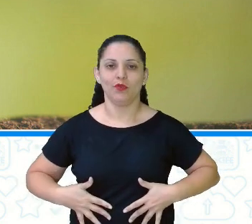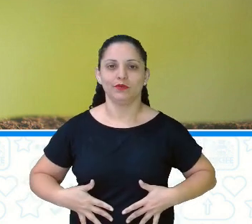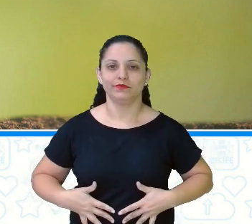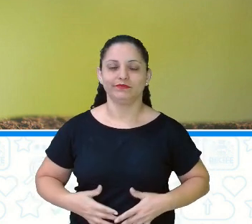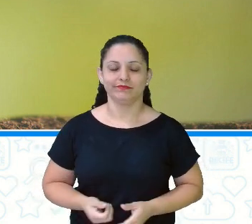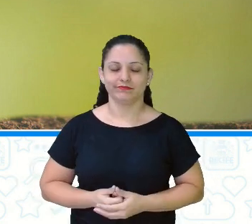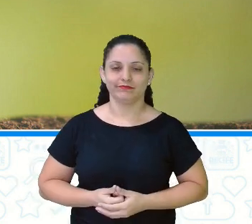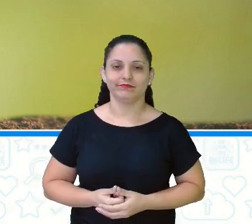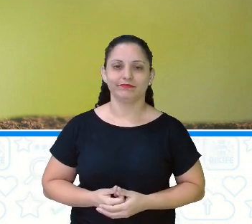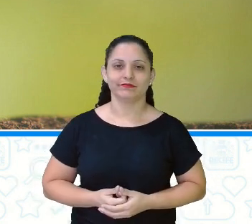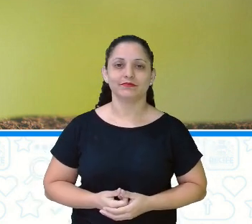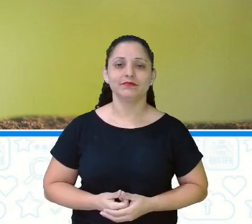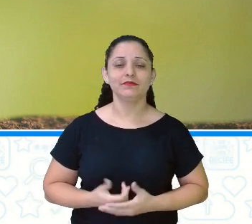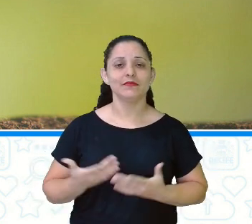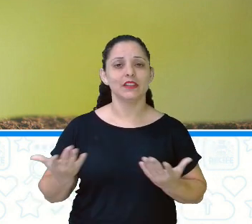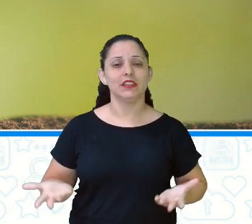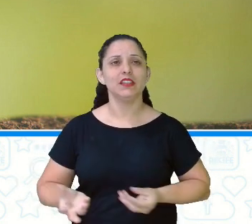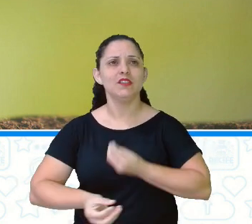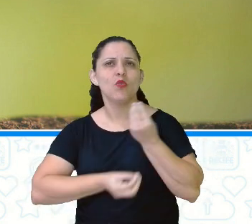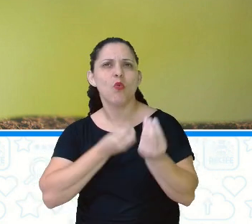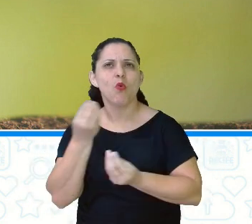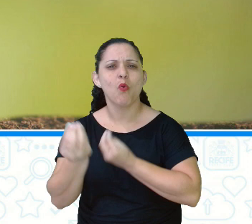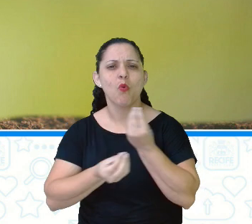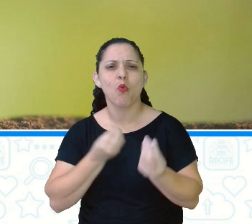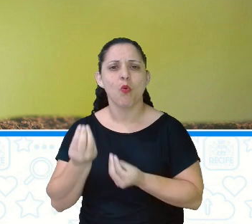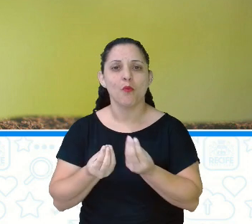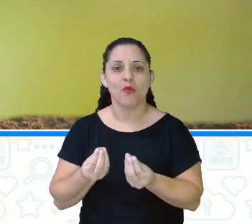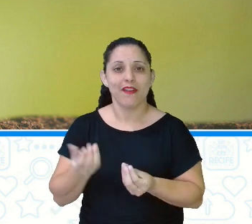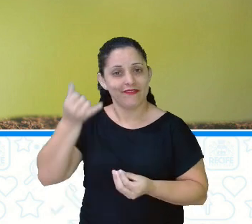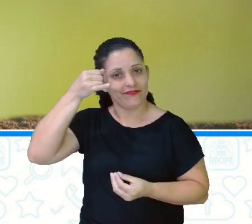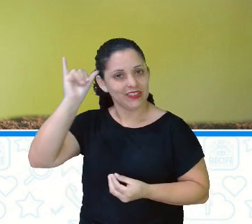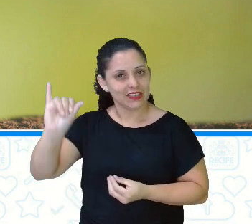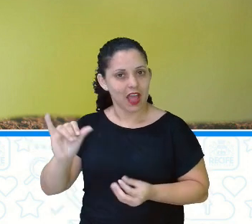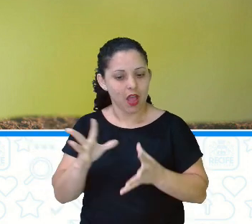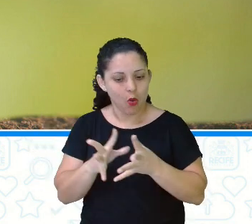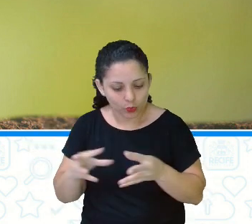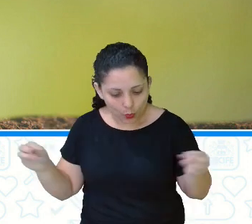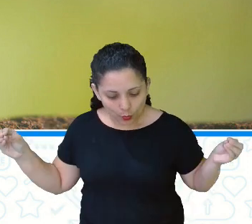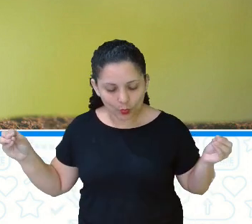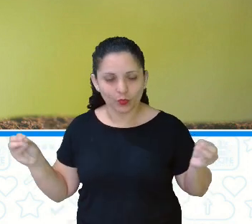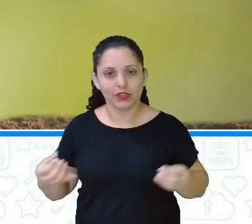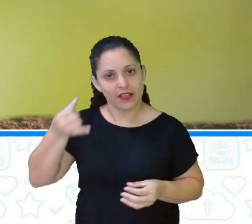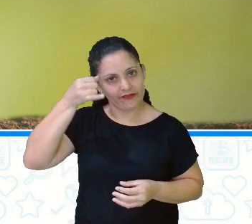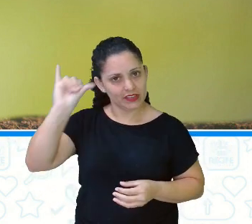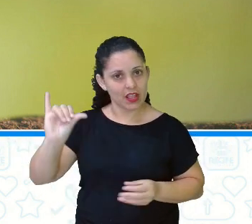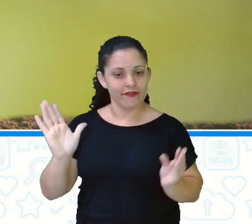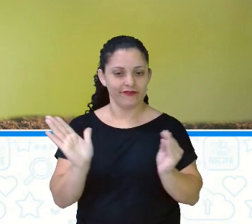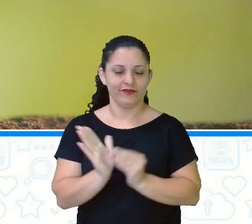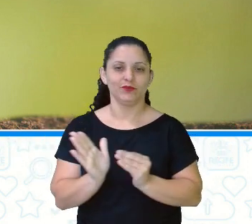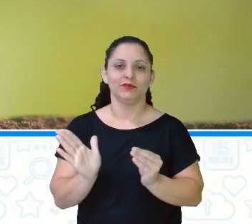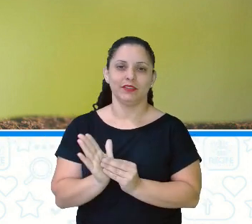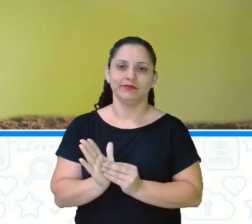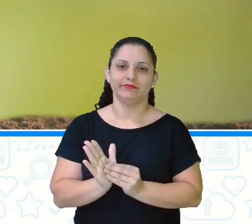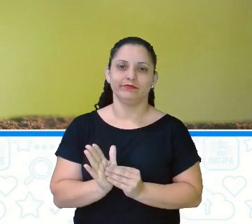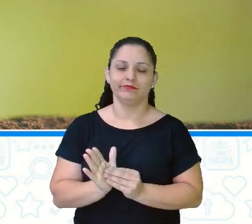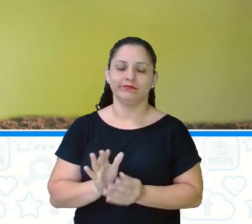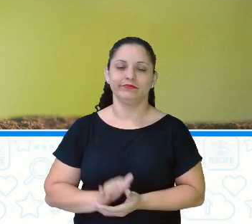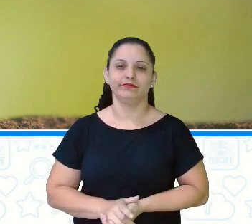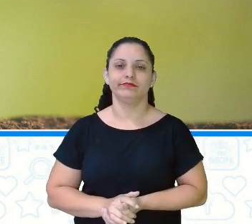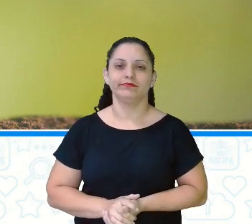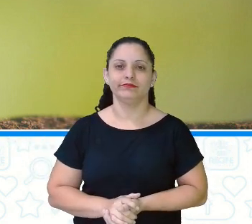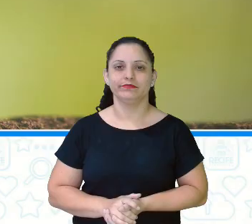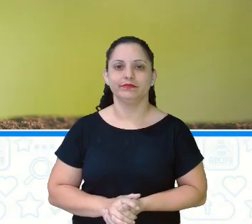próprias necessidades, de forma que não sejam esgotadas, havendo garantias para as próximas gerações.